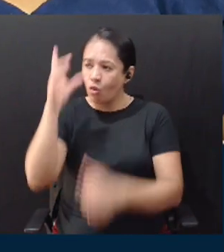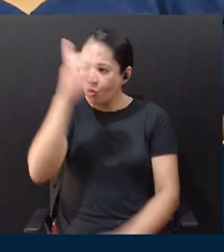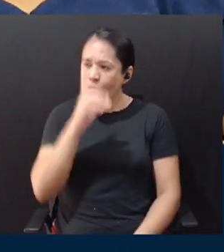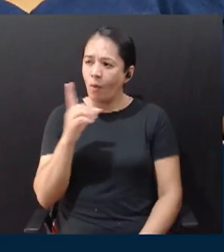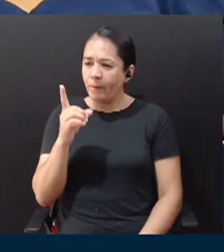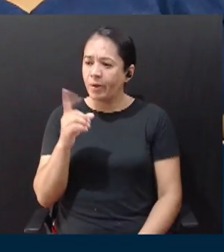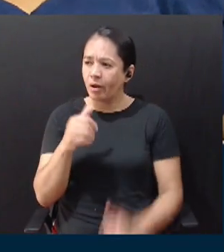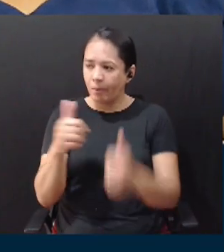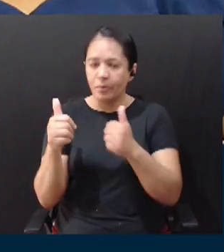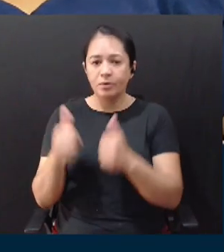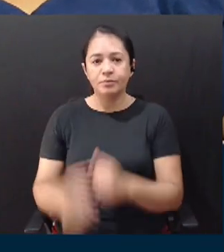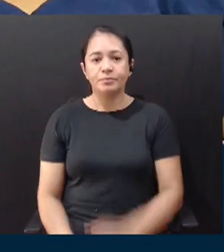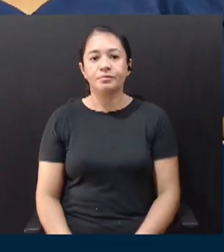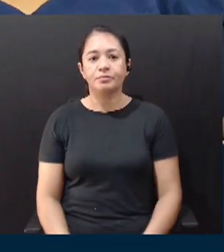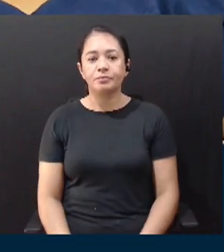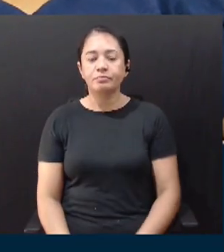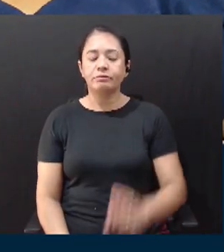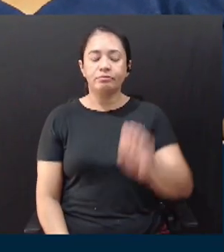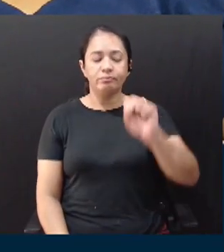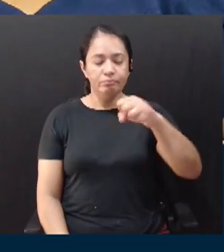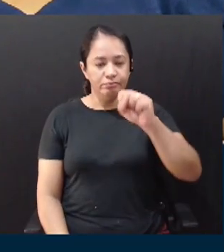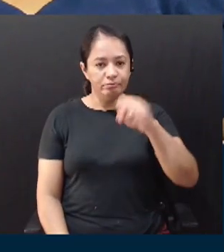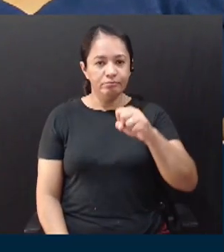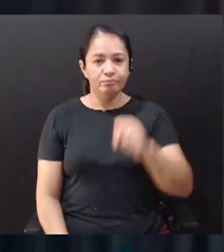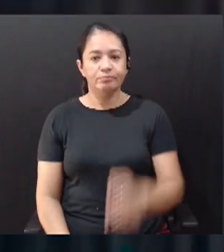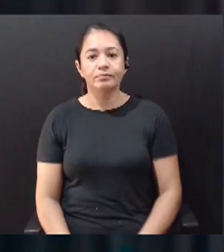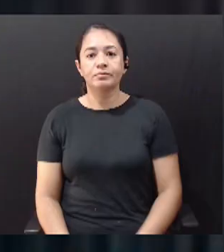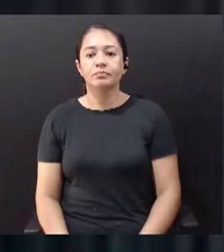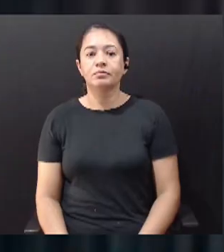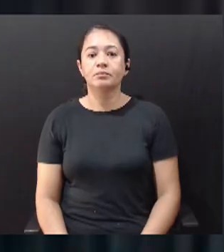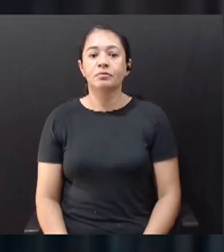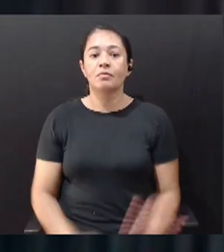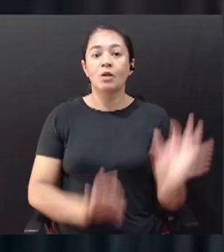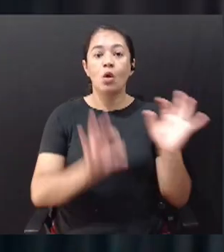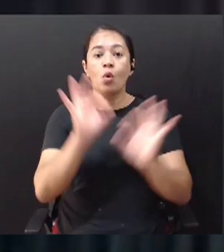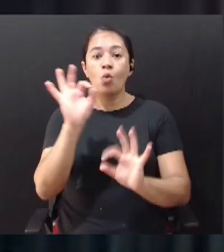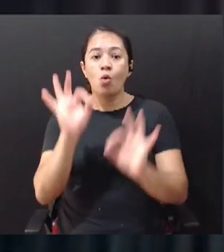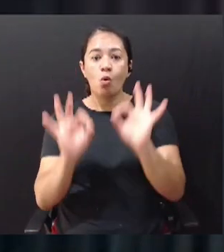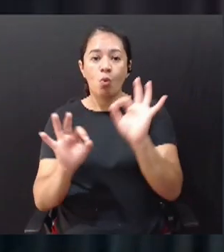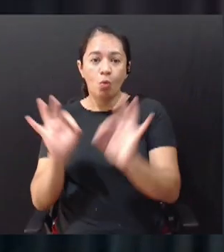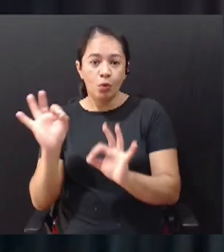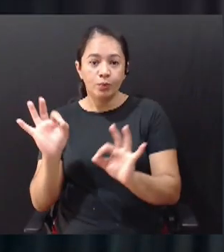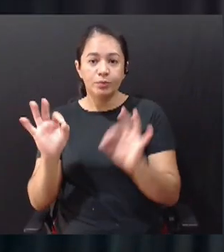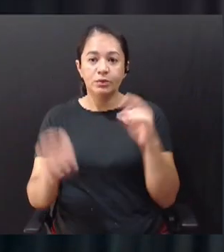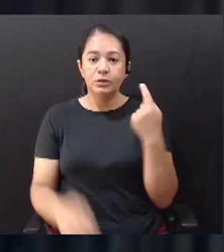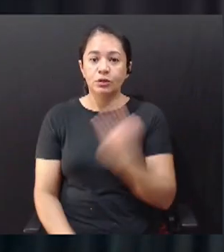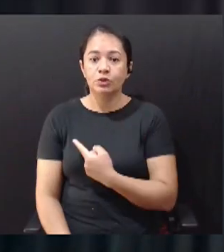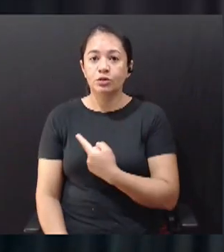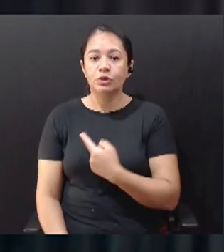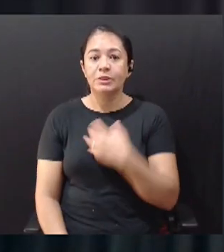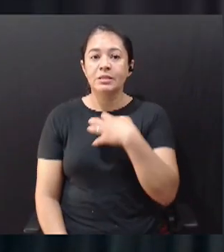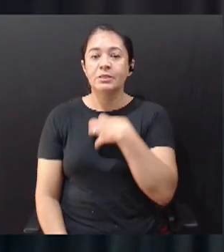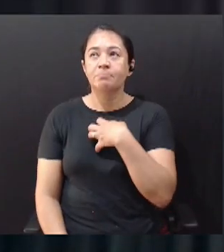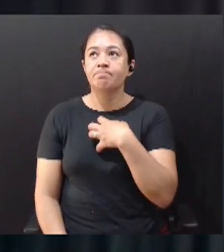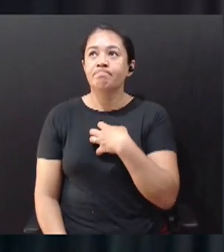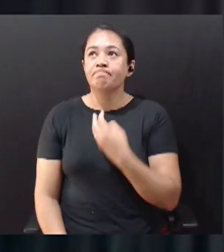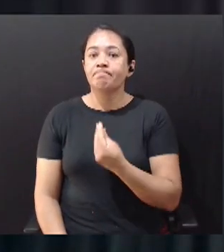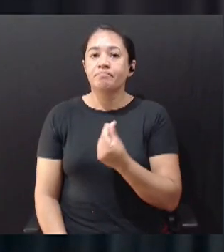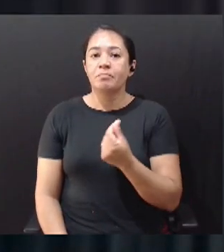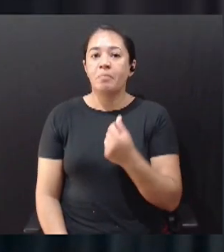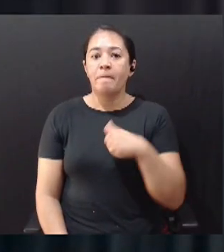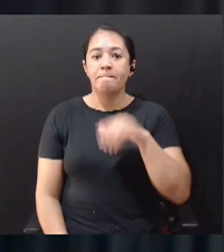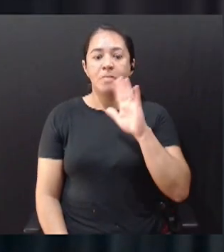tarde? Com certeza, Rúbia. O planejamento, a gente tem a sensação de que está mais sob controle do que